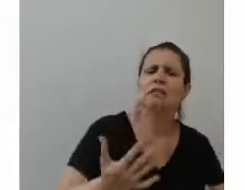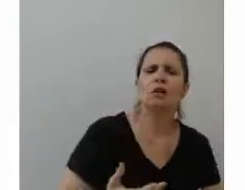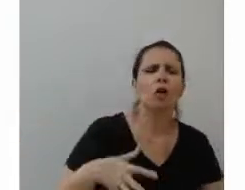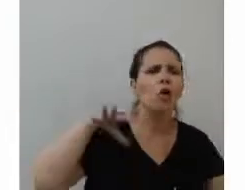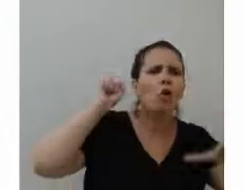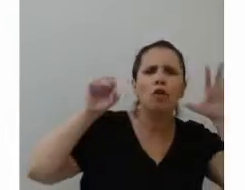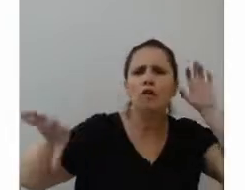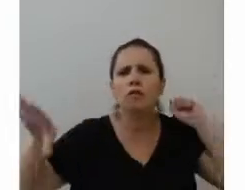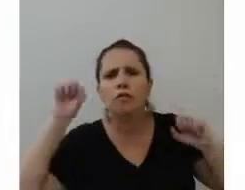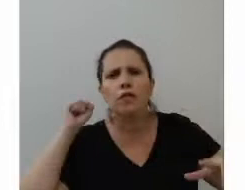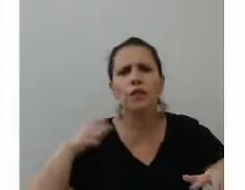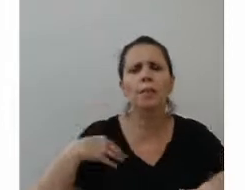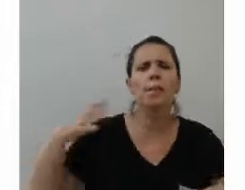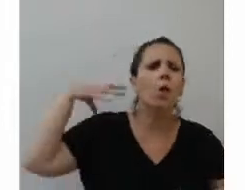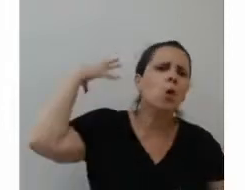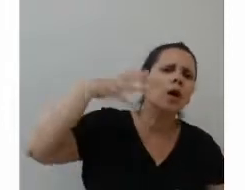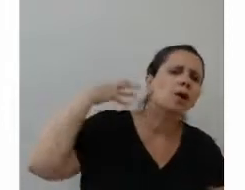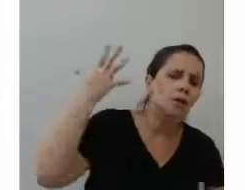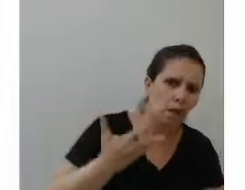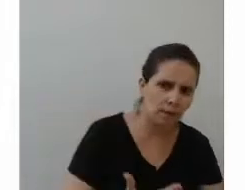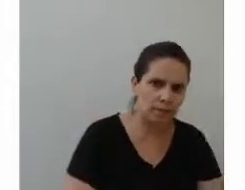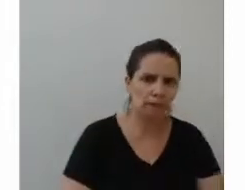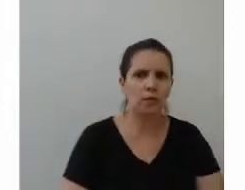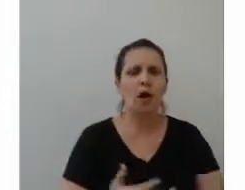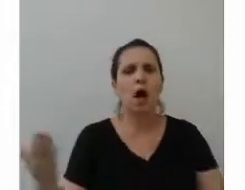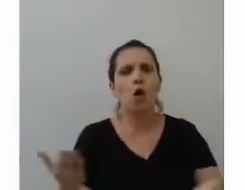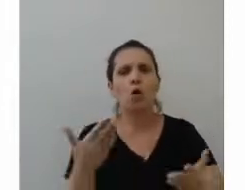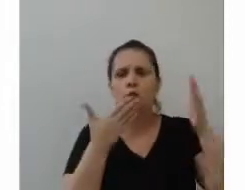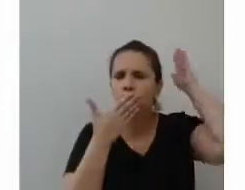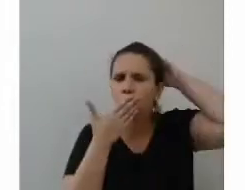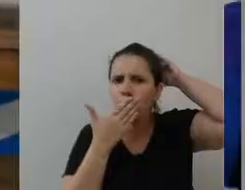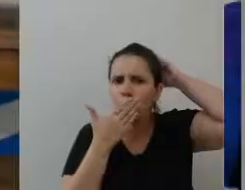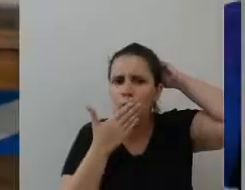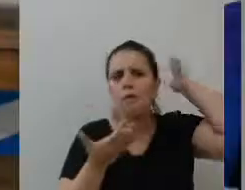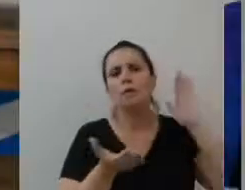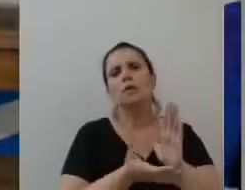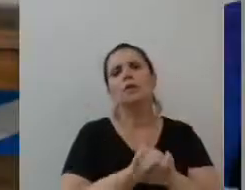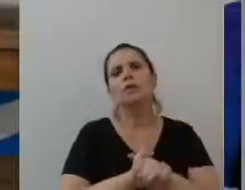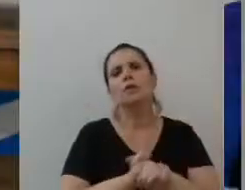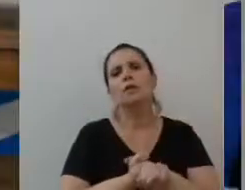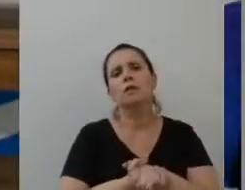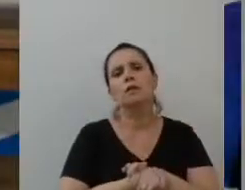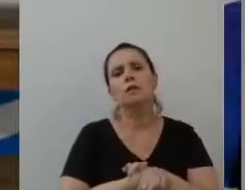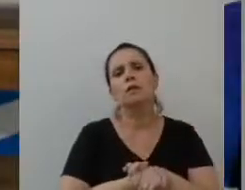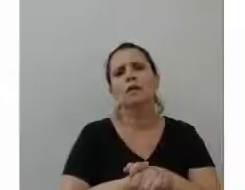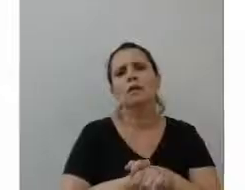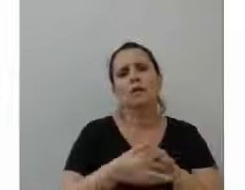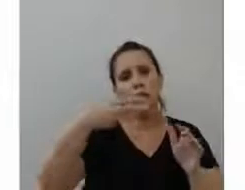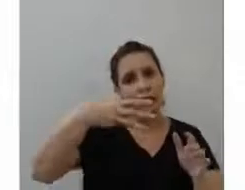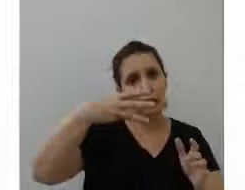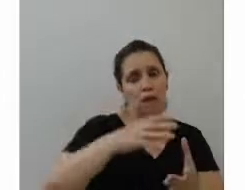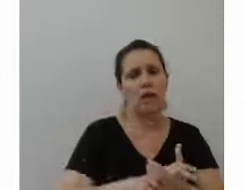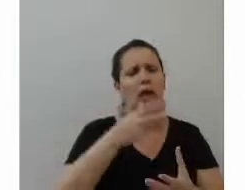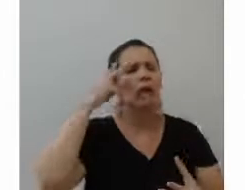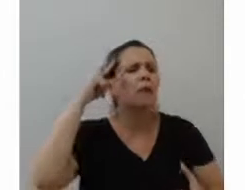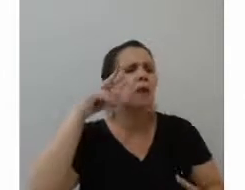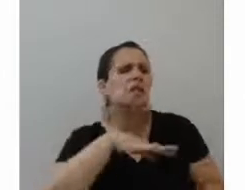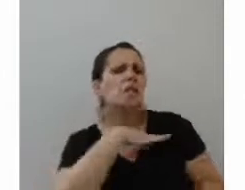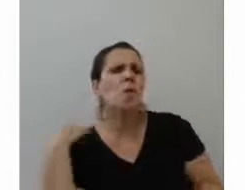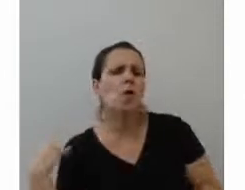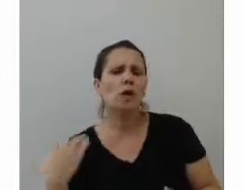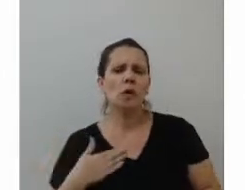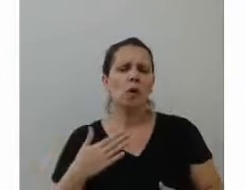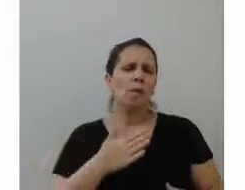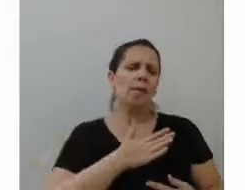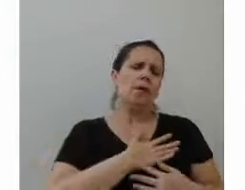guerreiros, ouvi meu cantar. E aí a visão do índio como herói em Gonçalves Dias. Texto 3, lembrança de morrer. Quando em